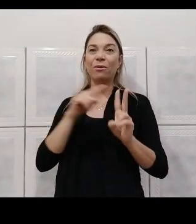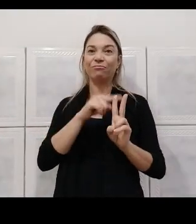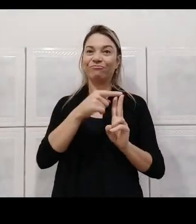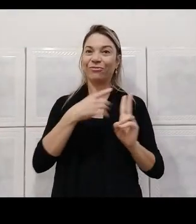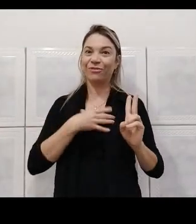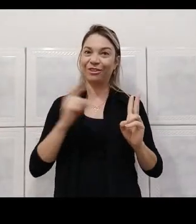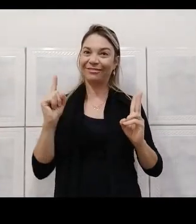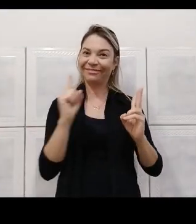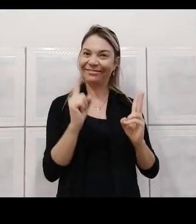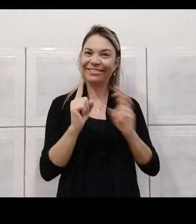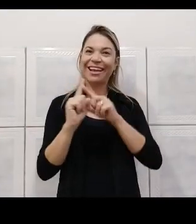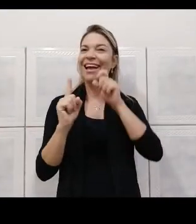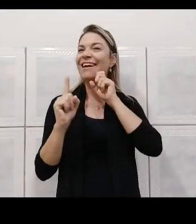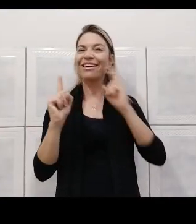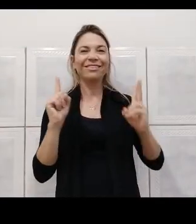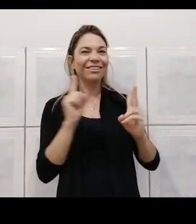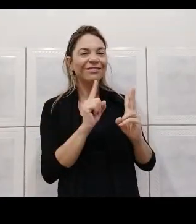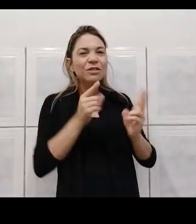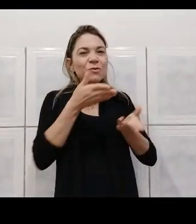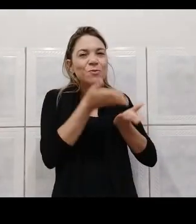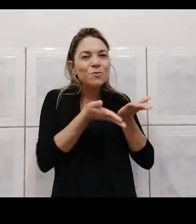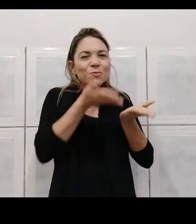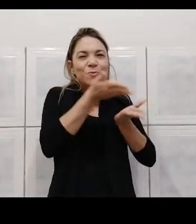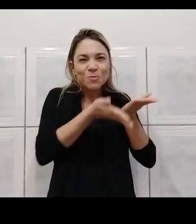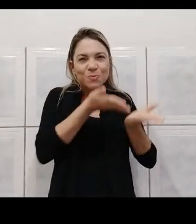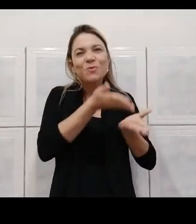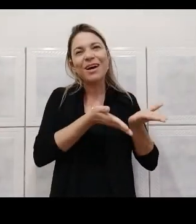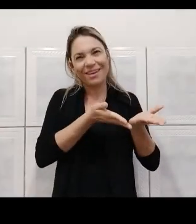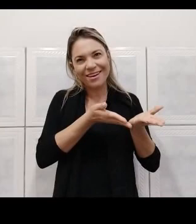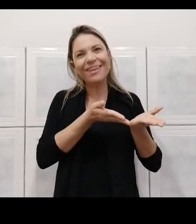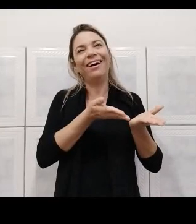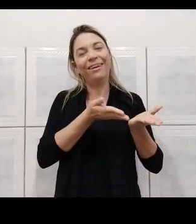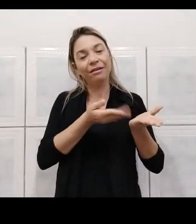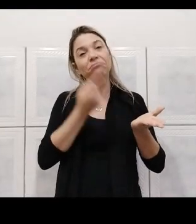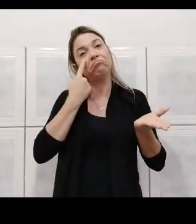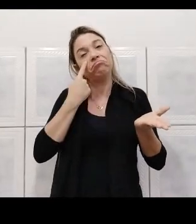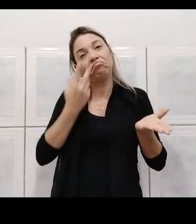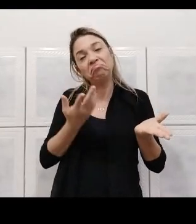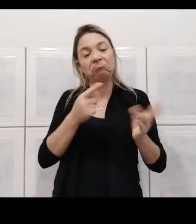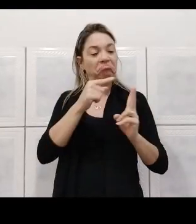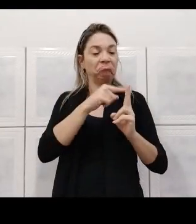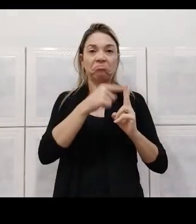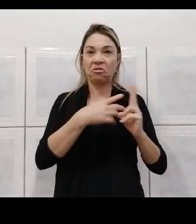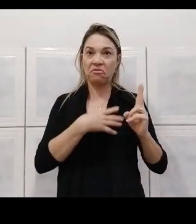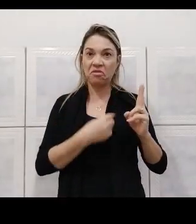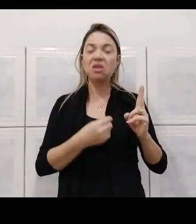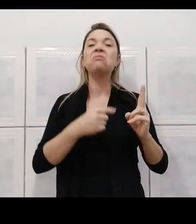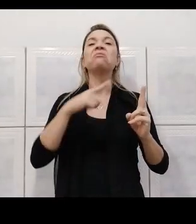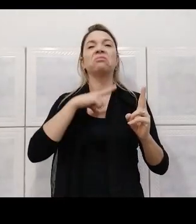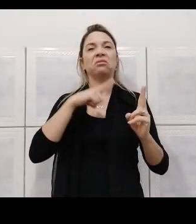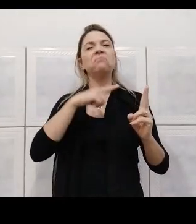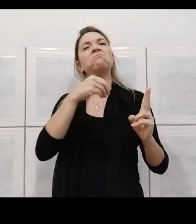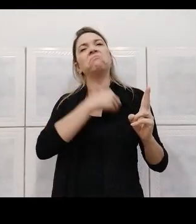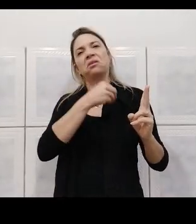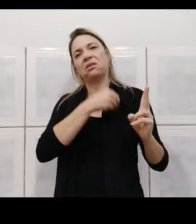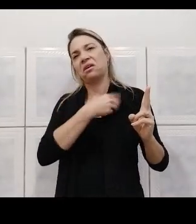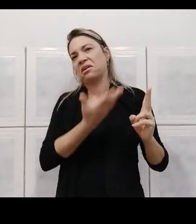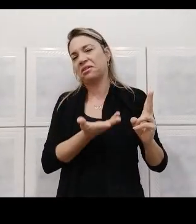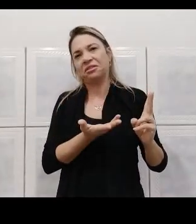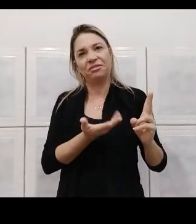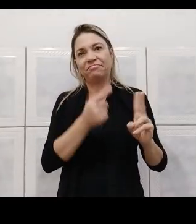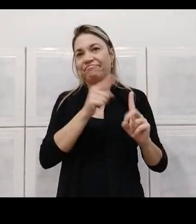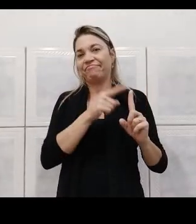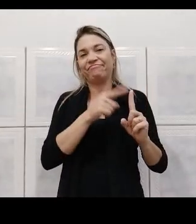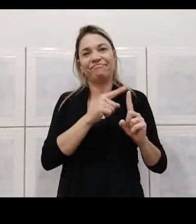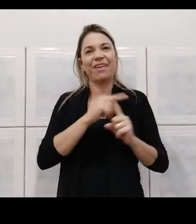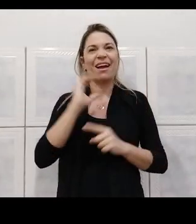dessa família mostra que os filhos de Eva eram pecadores. Caim cometeu um pecado tão terrível, o primeiro